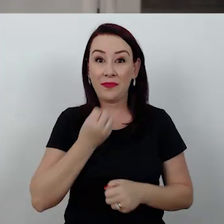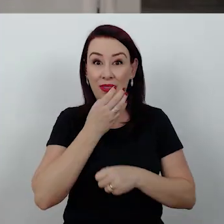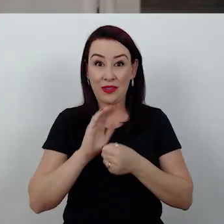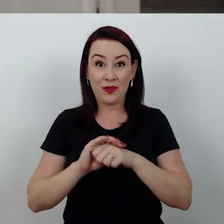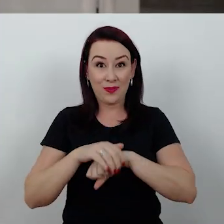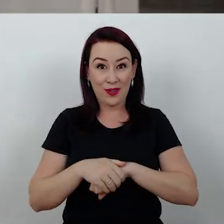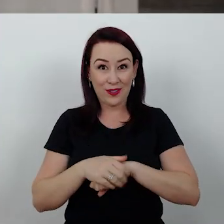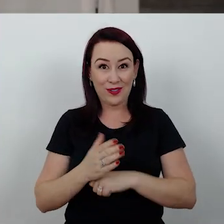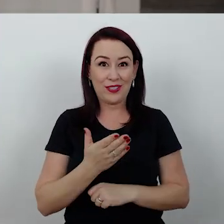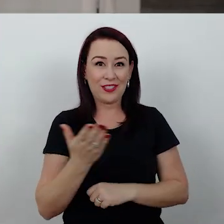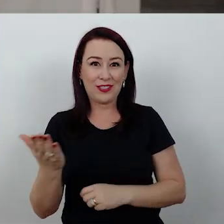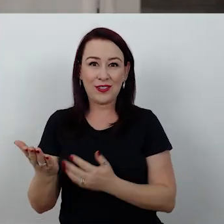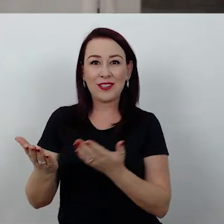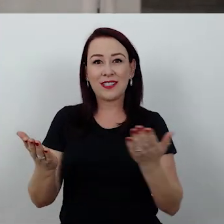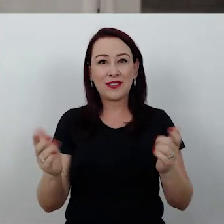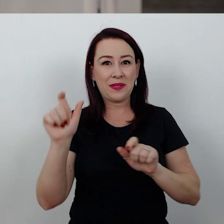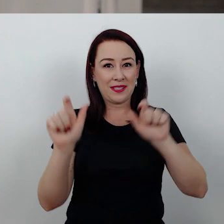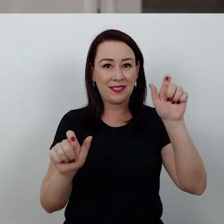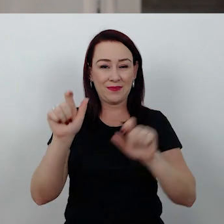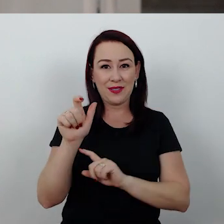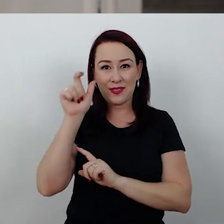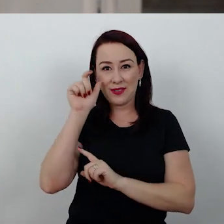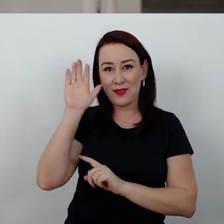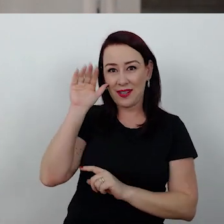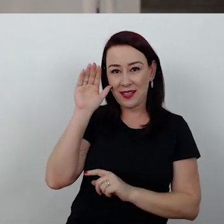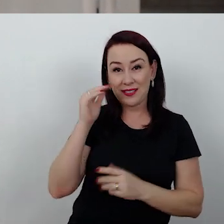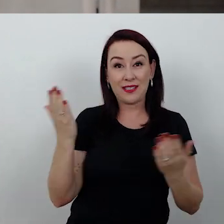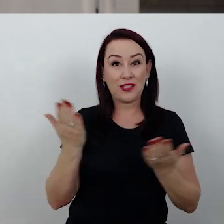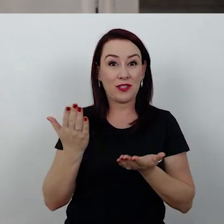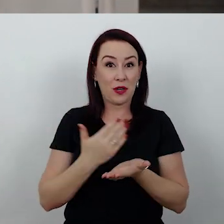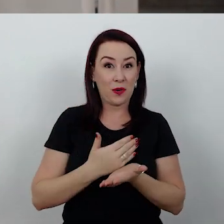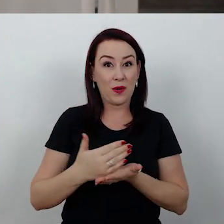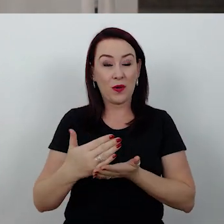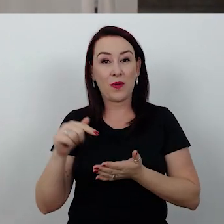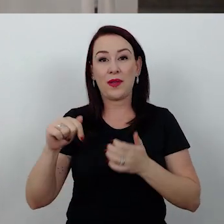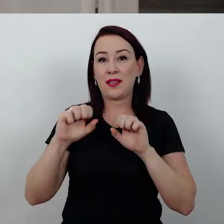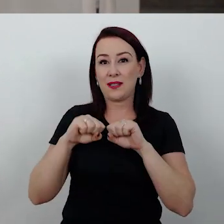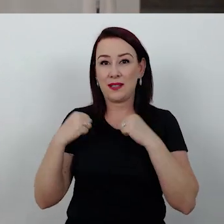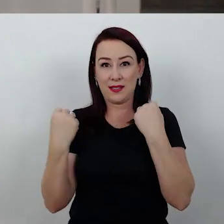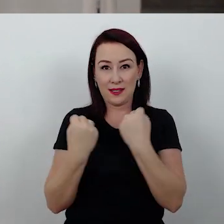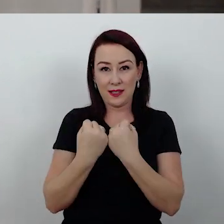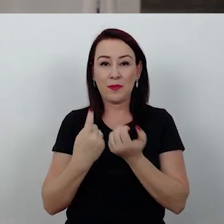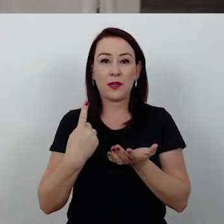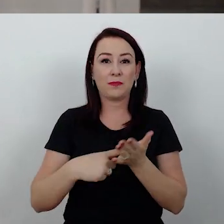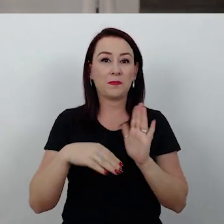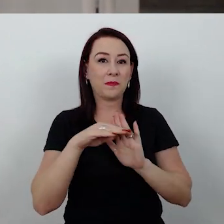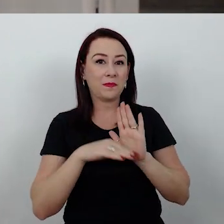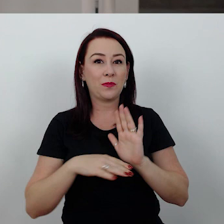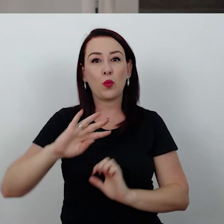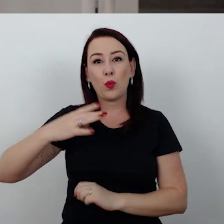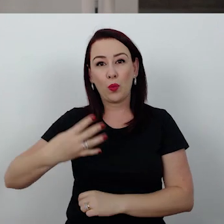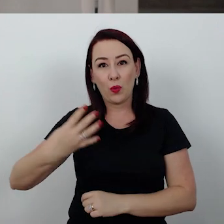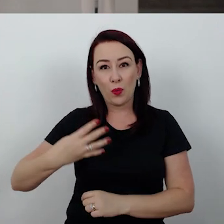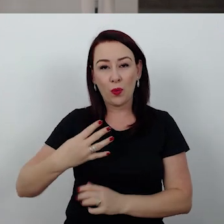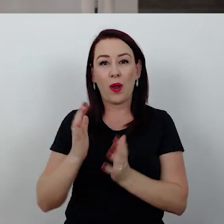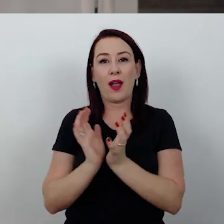Boa noite a todas as pessoas que nos assistem. Nós vamos dar início a um seminário previsto no 4º